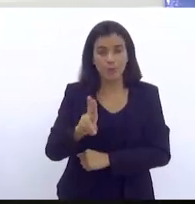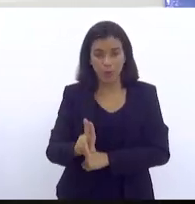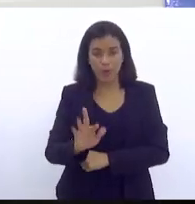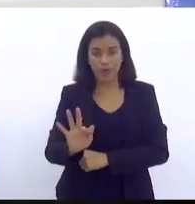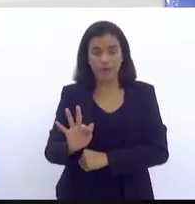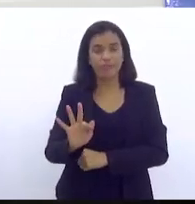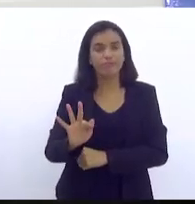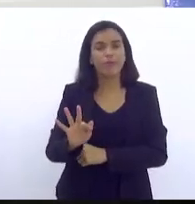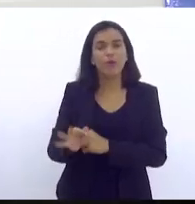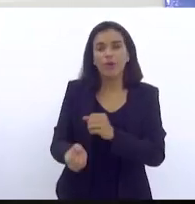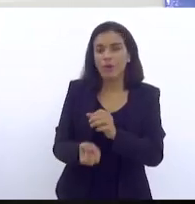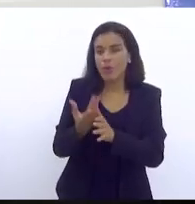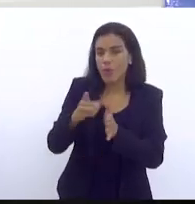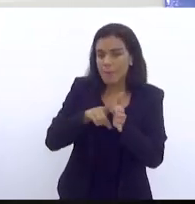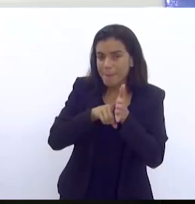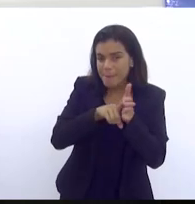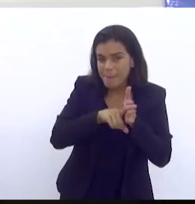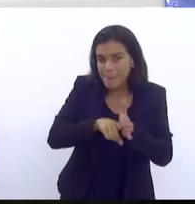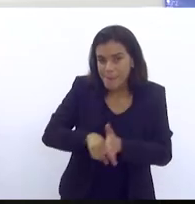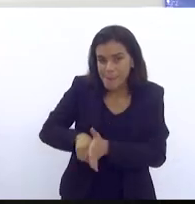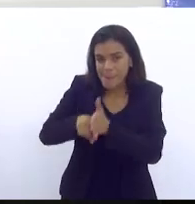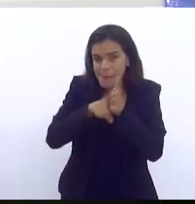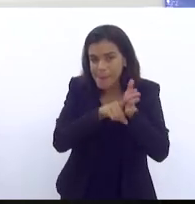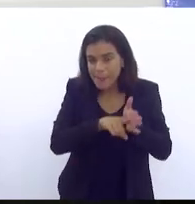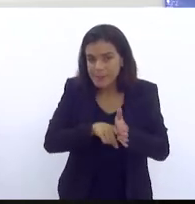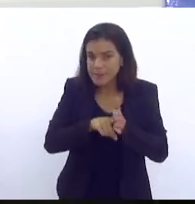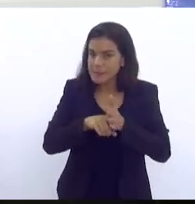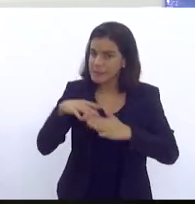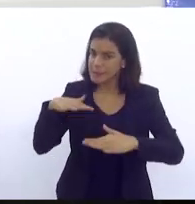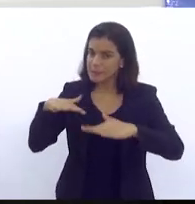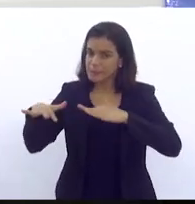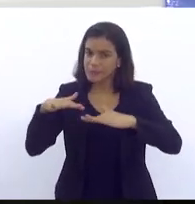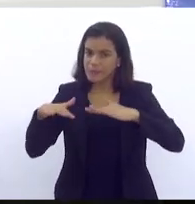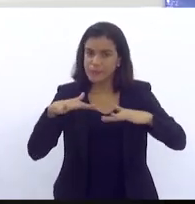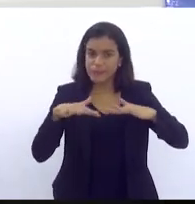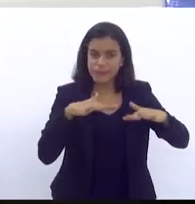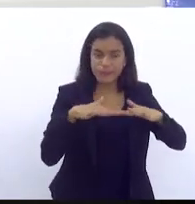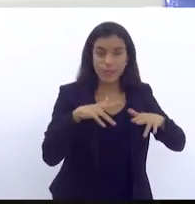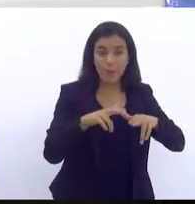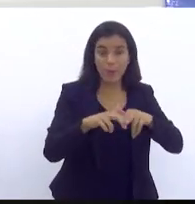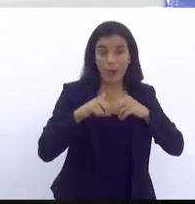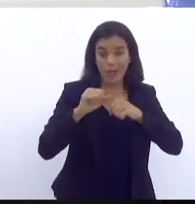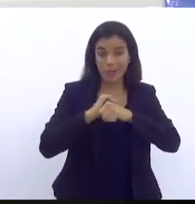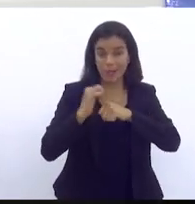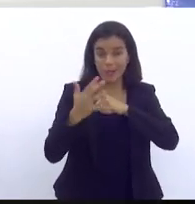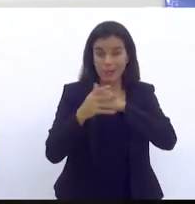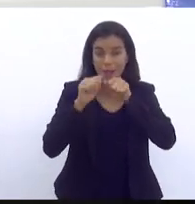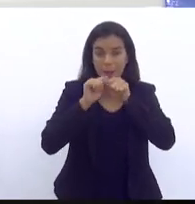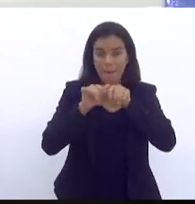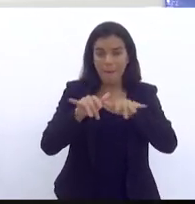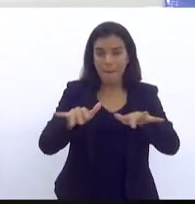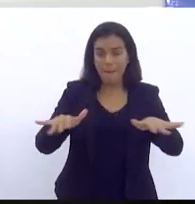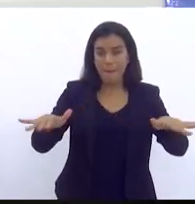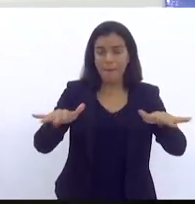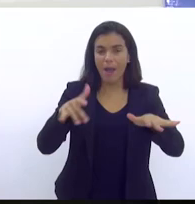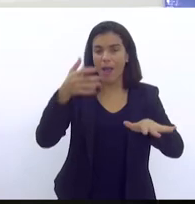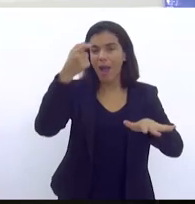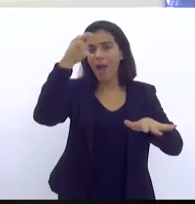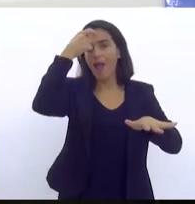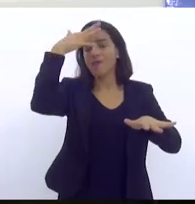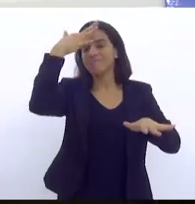pesquisa uma demanda dos mobilizadores de favela que com a pandemia vieram né e a compreender a